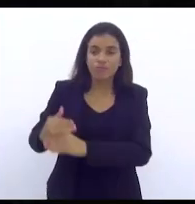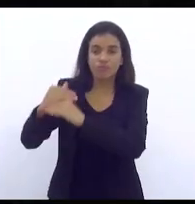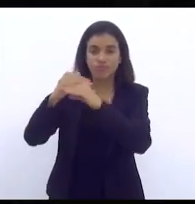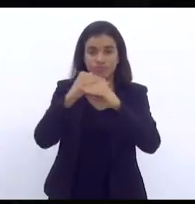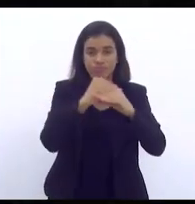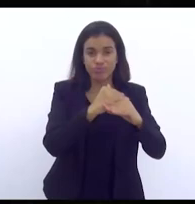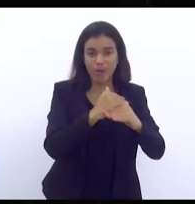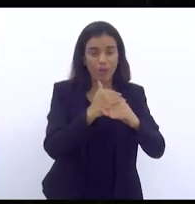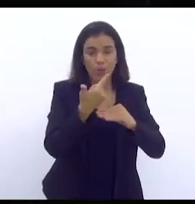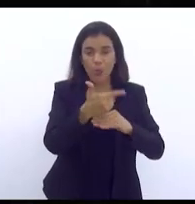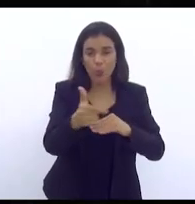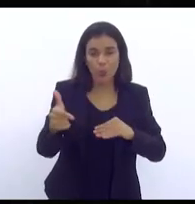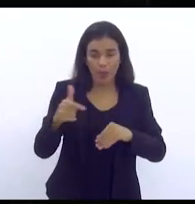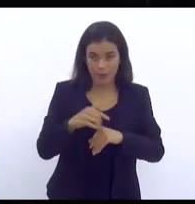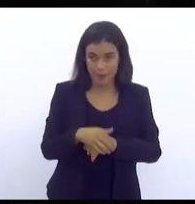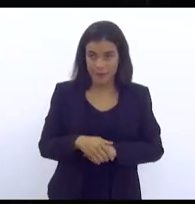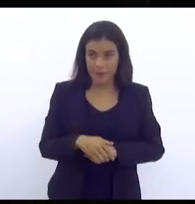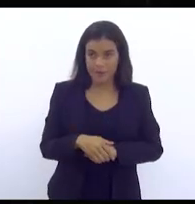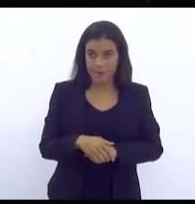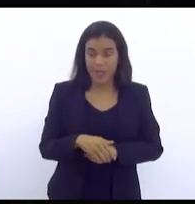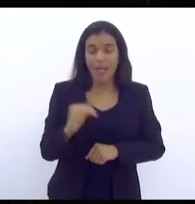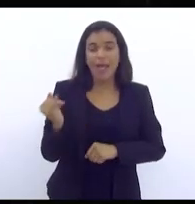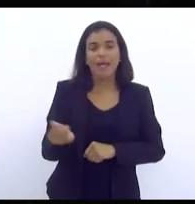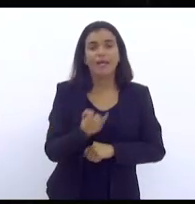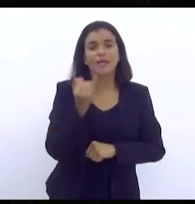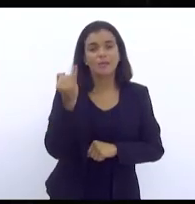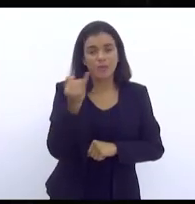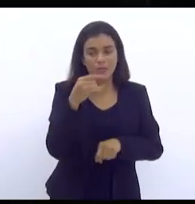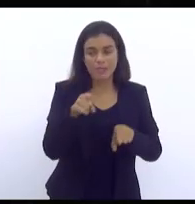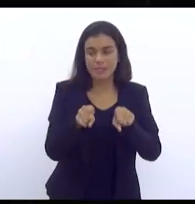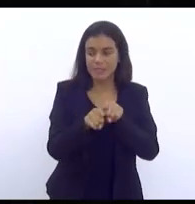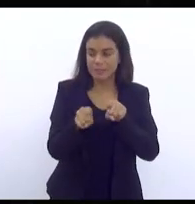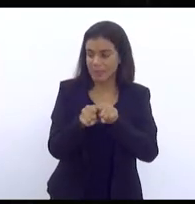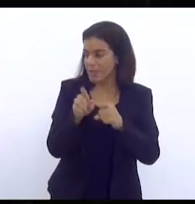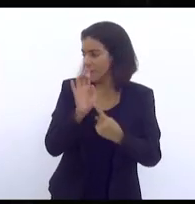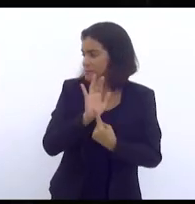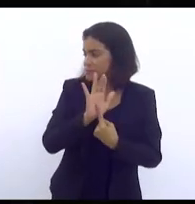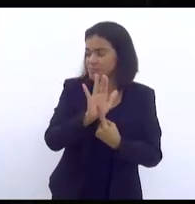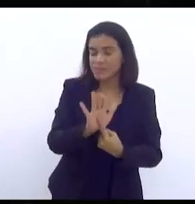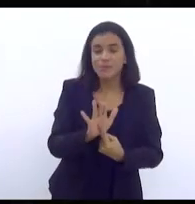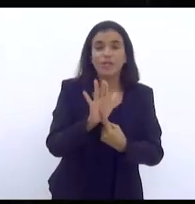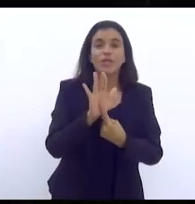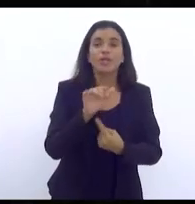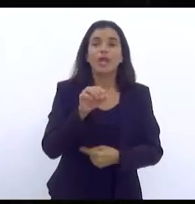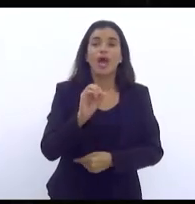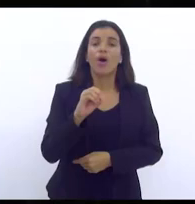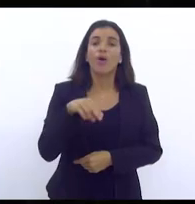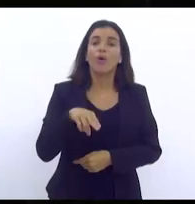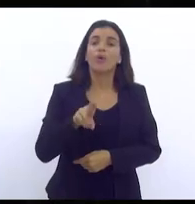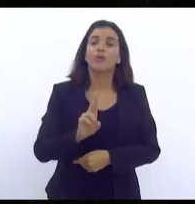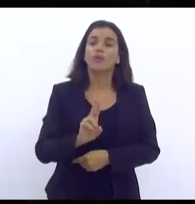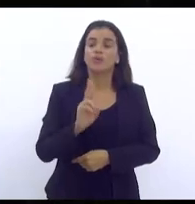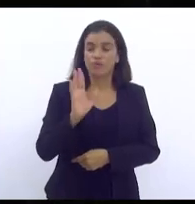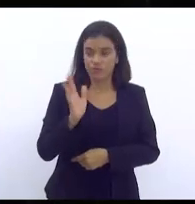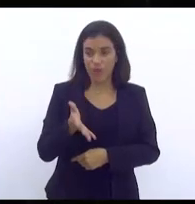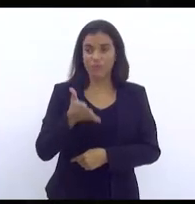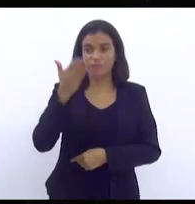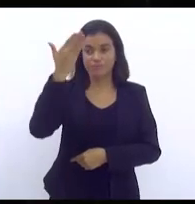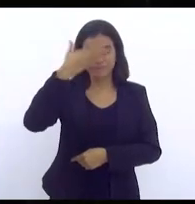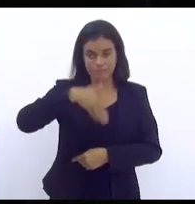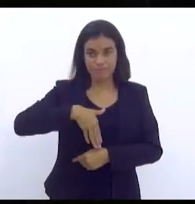do saneamento é importante trazer que a ONU já certificou que a arte do